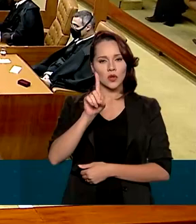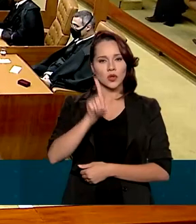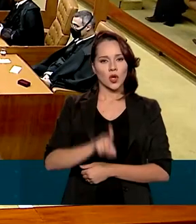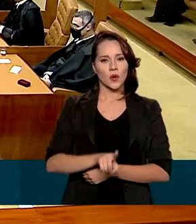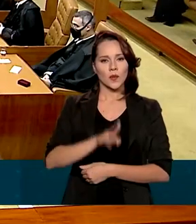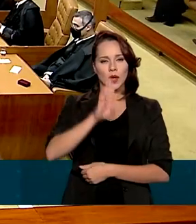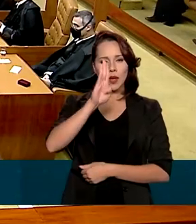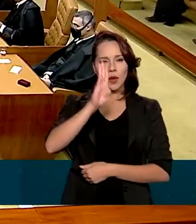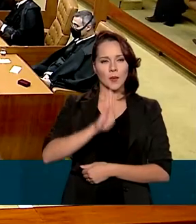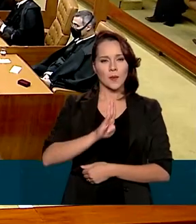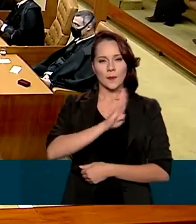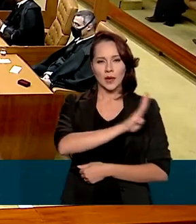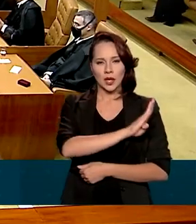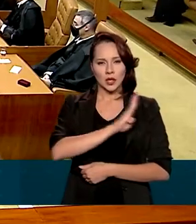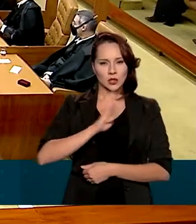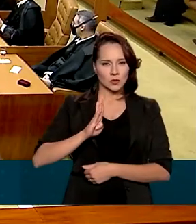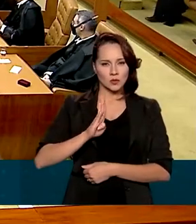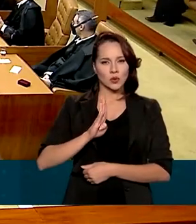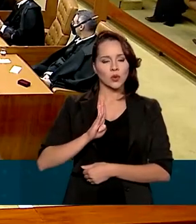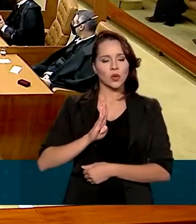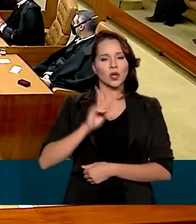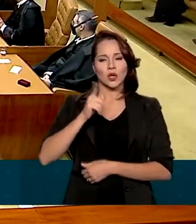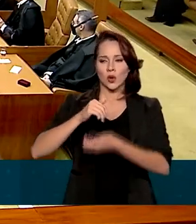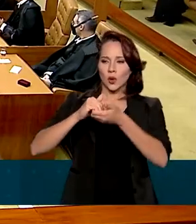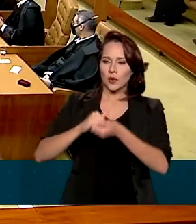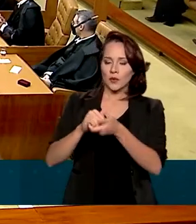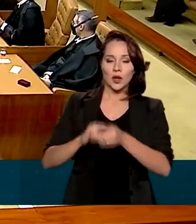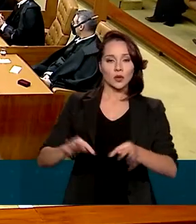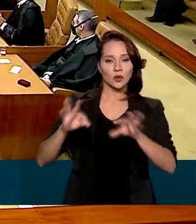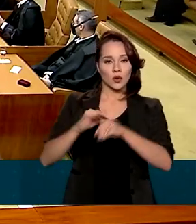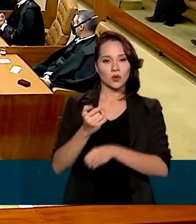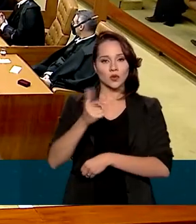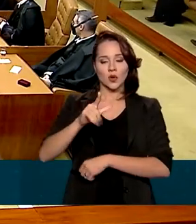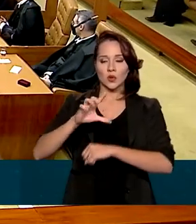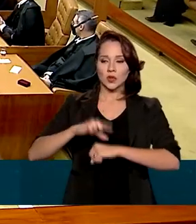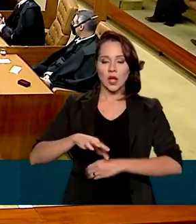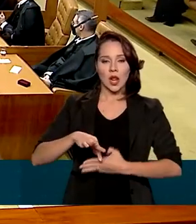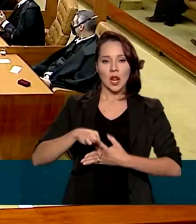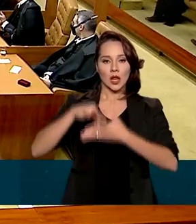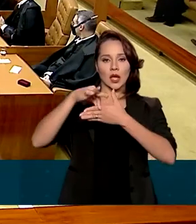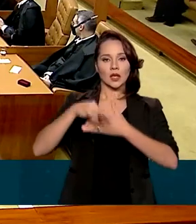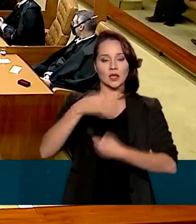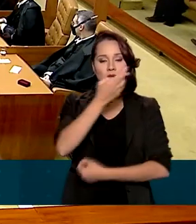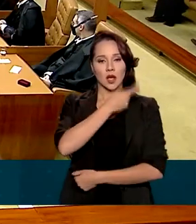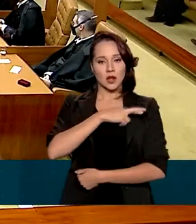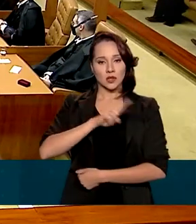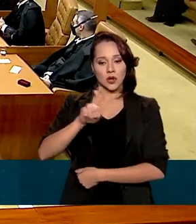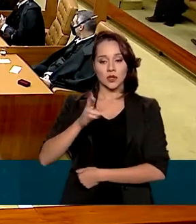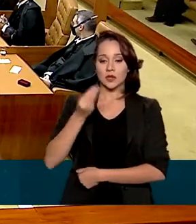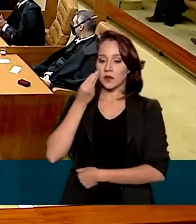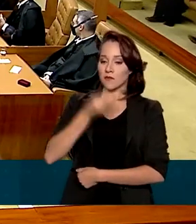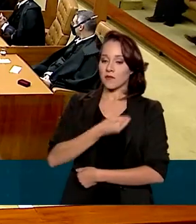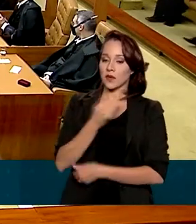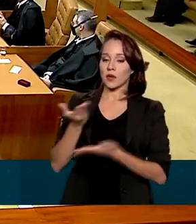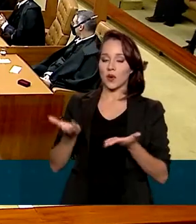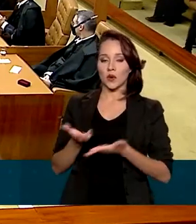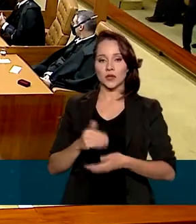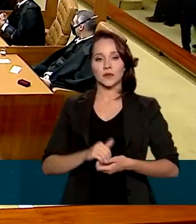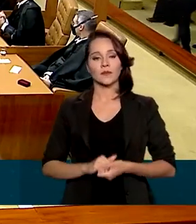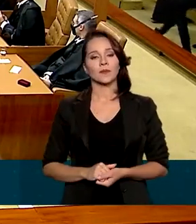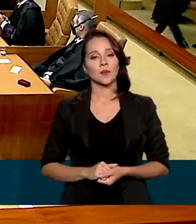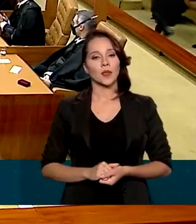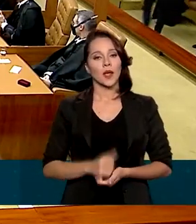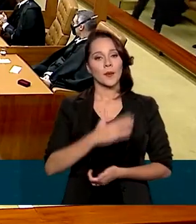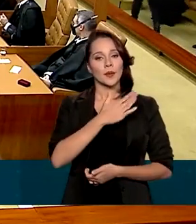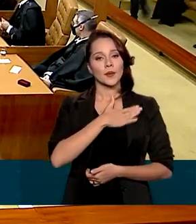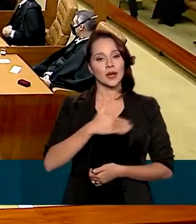Samuel Ferreira, na pessoa de quem cumprimento todos os líderes religiosos aqui presentes. Primeira-dama